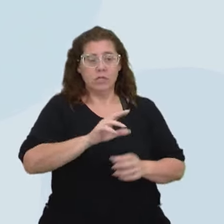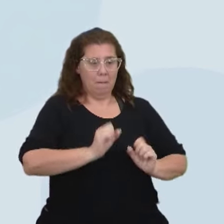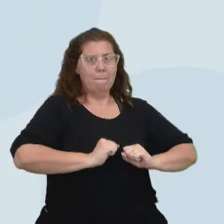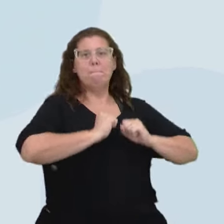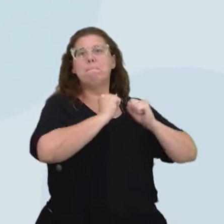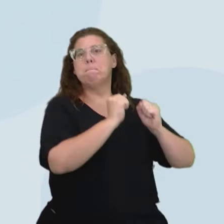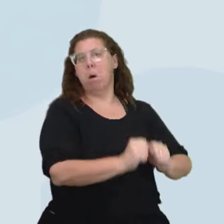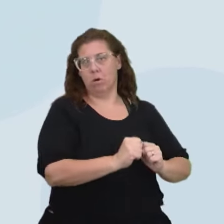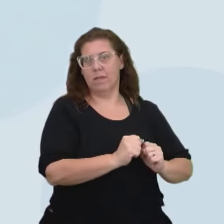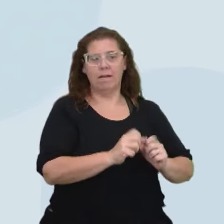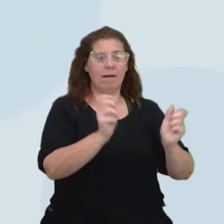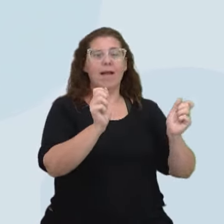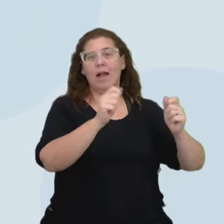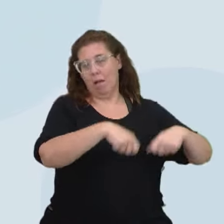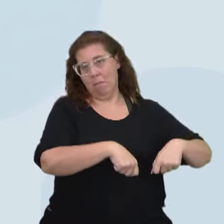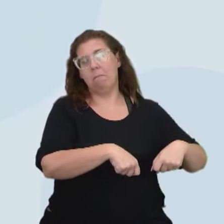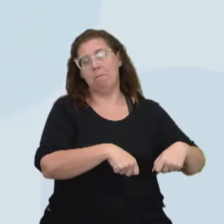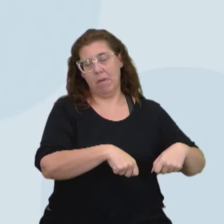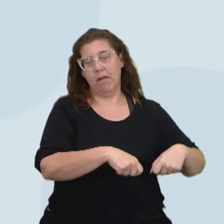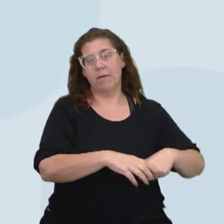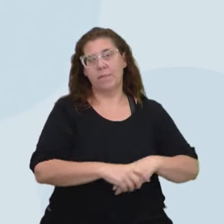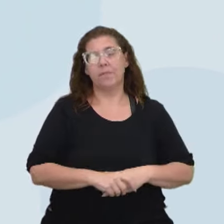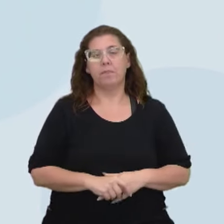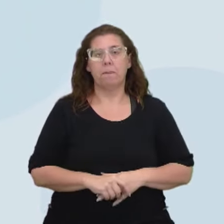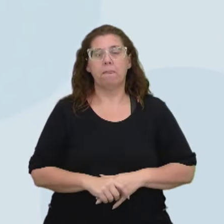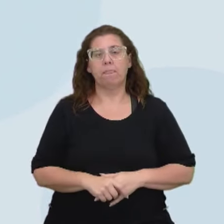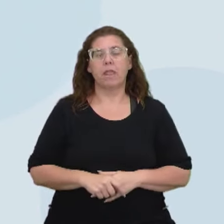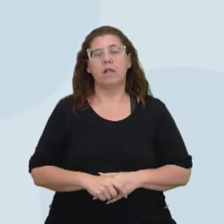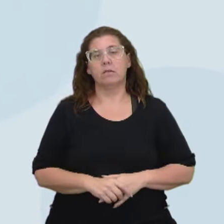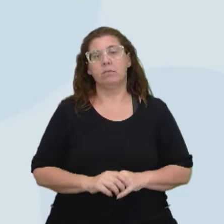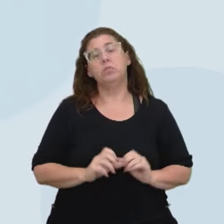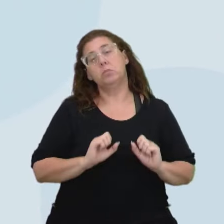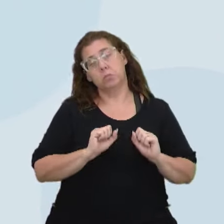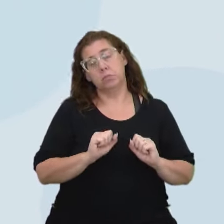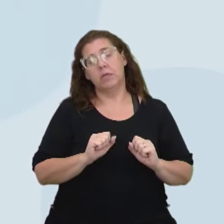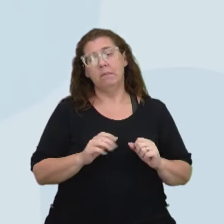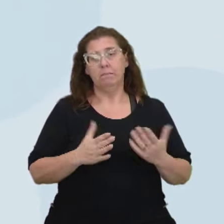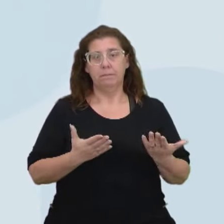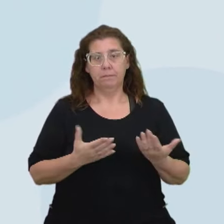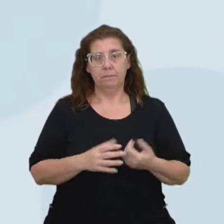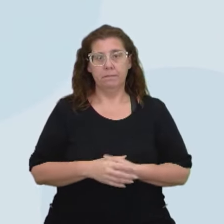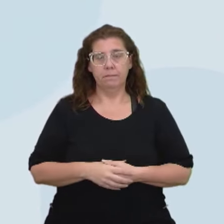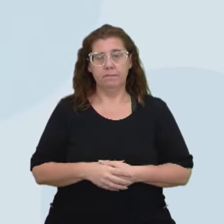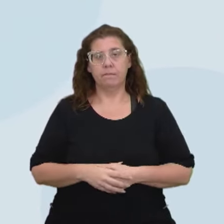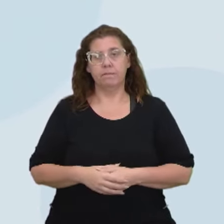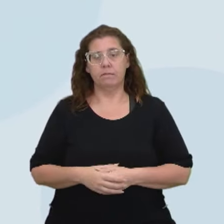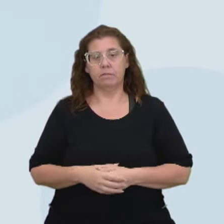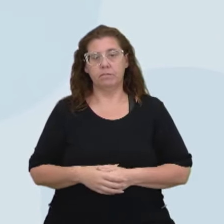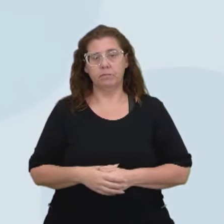poderes, das suas capacidades, digamos assim, de poder para